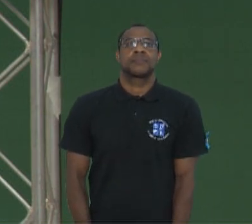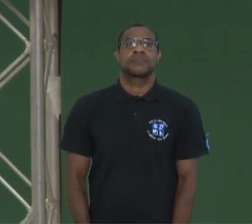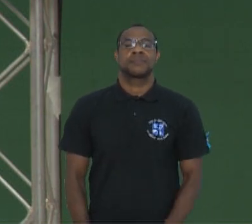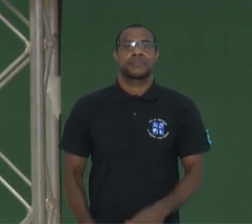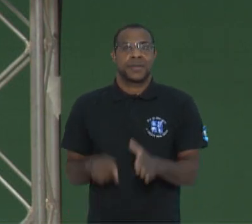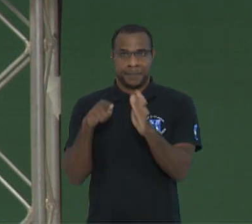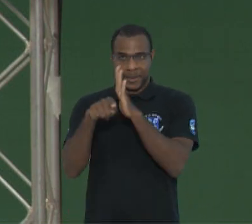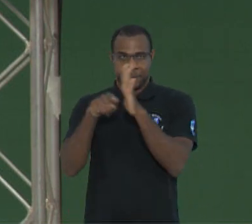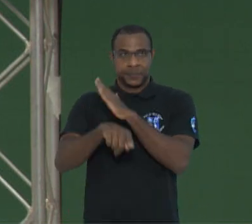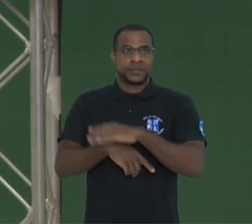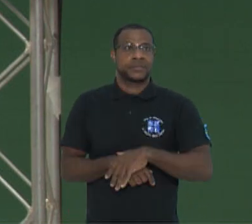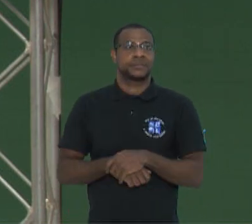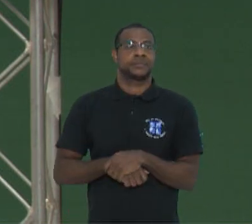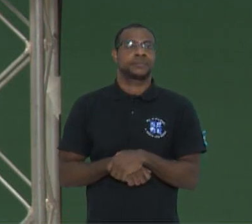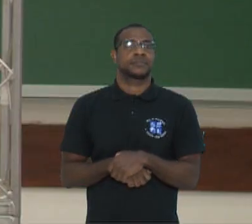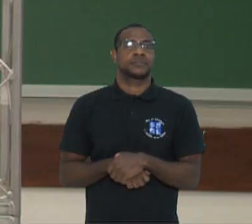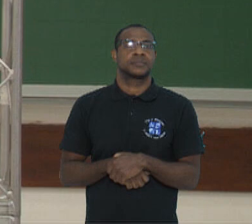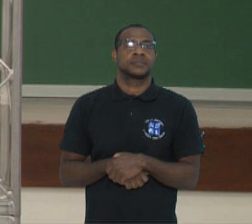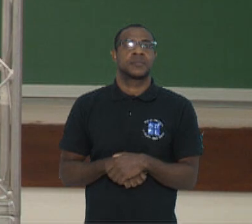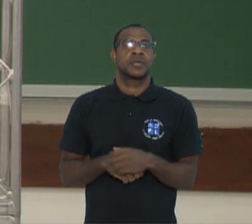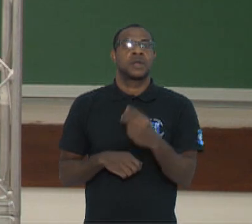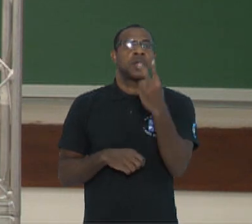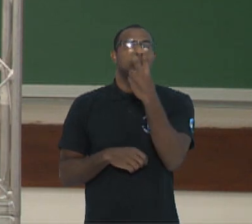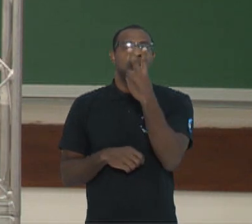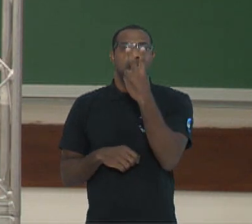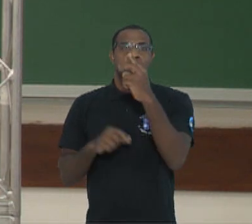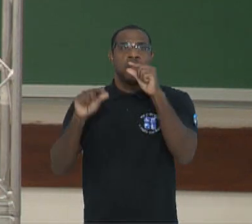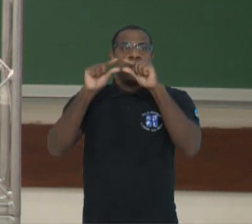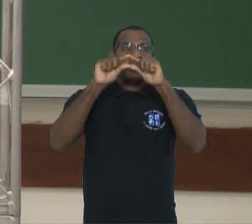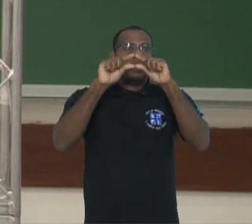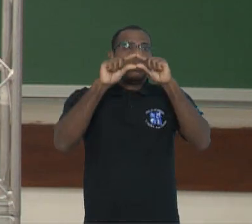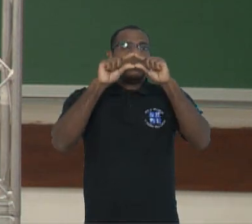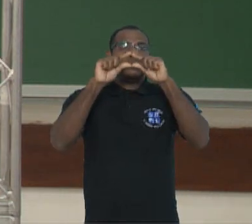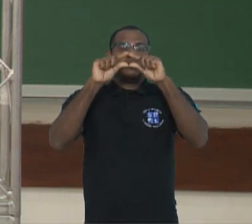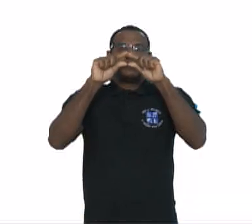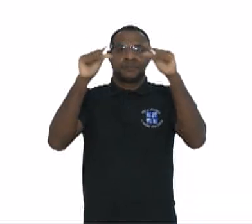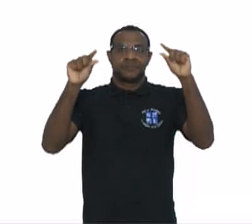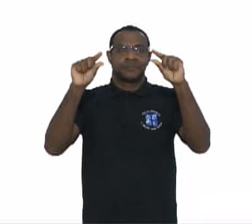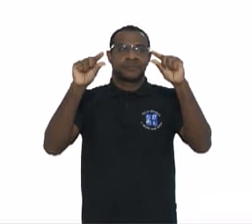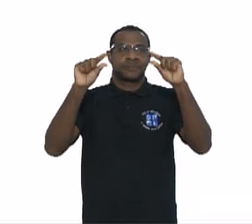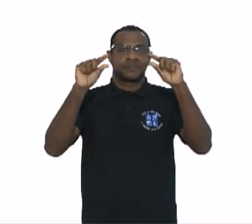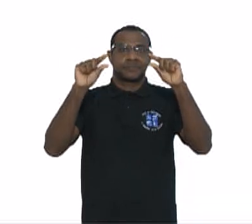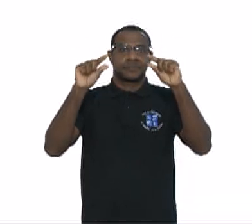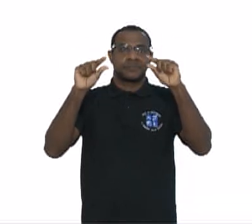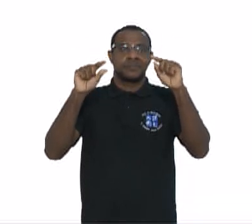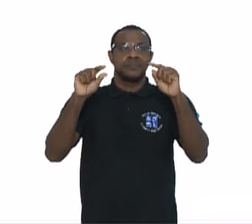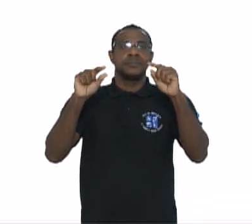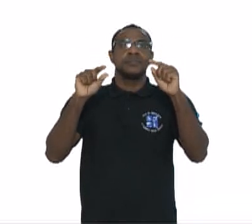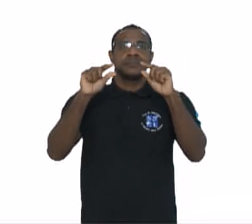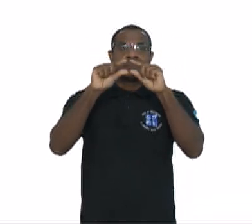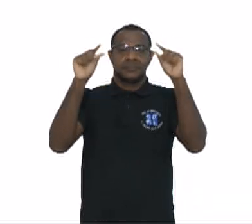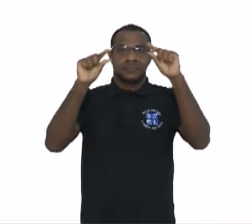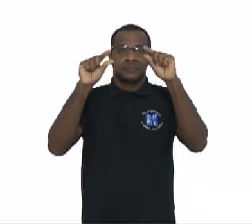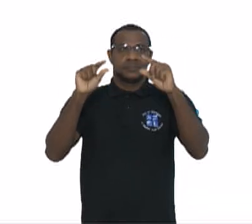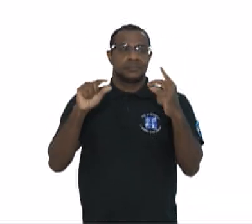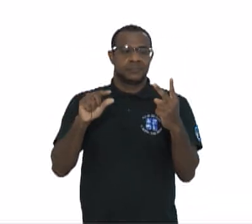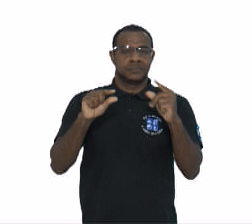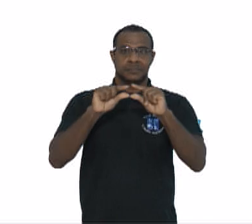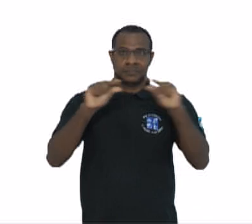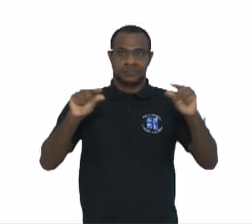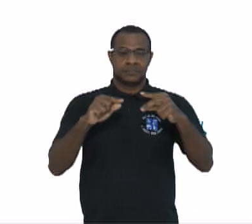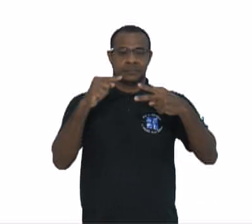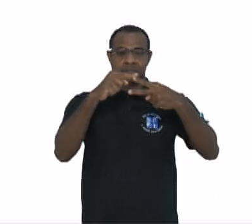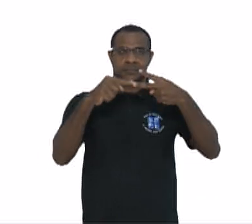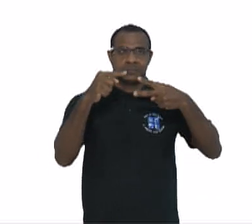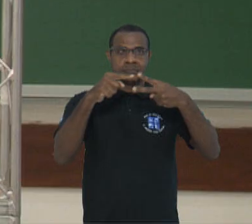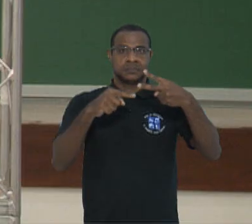Right or wrong? Né? Duas frasezinhas. A primeira, I don't may come here. Vocês vão me